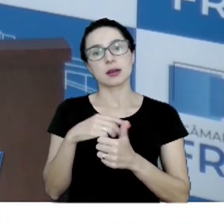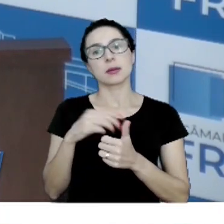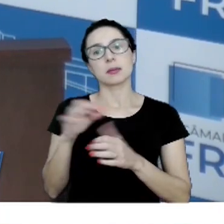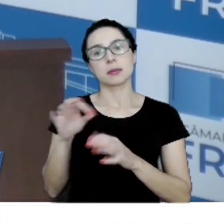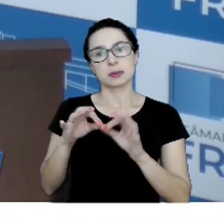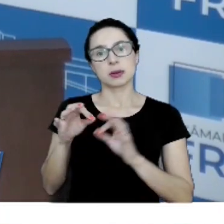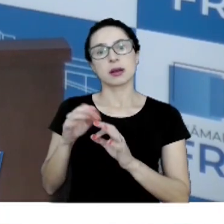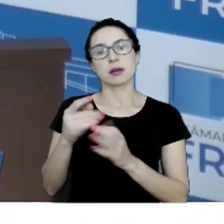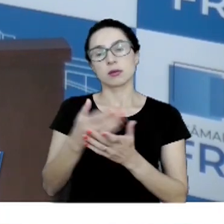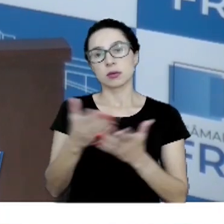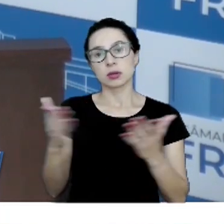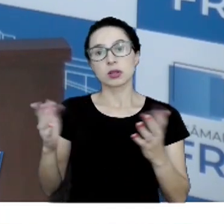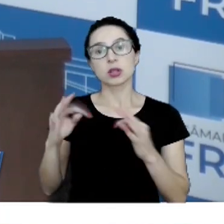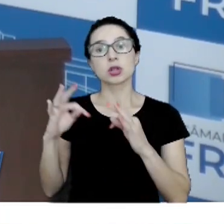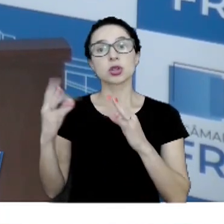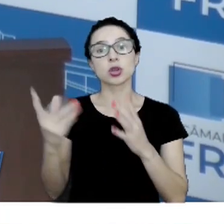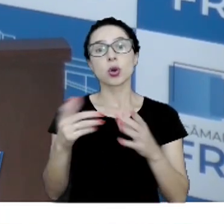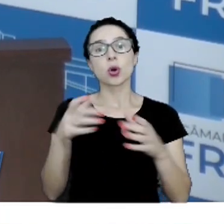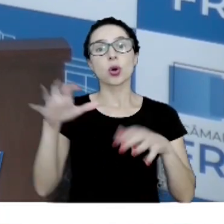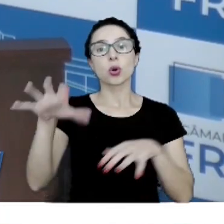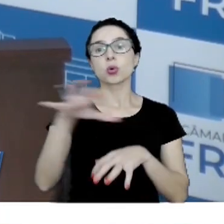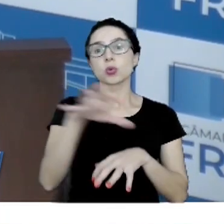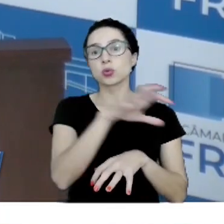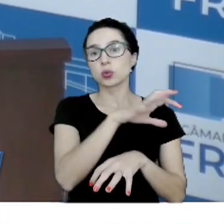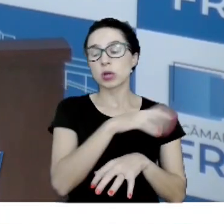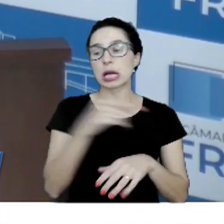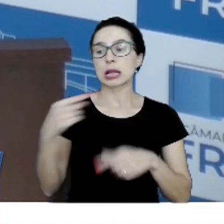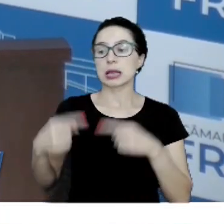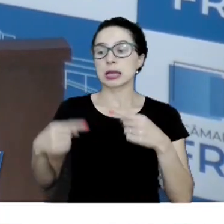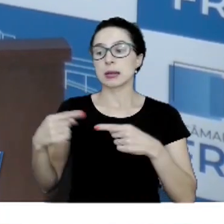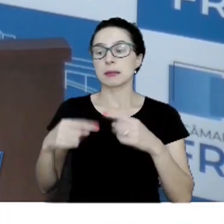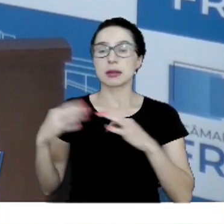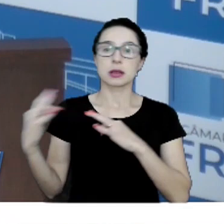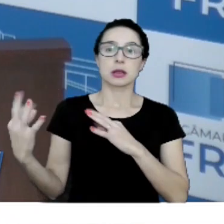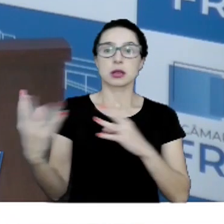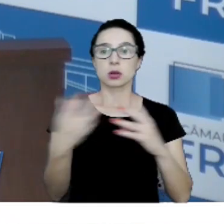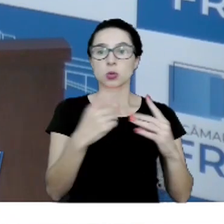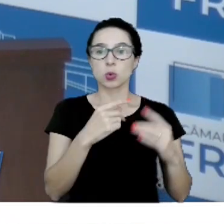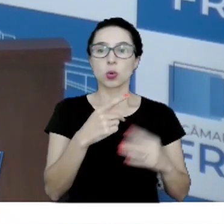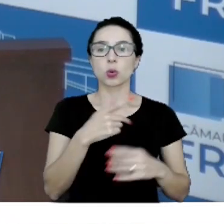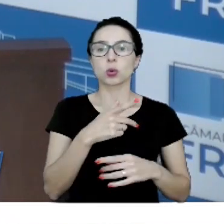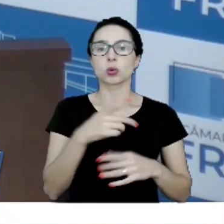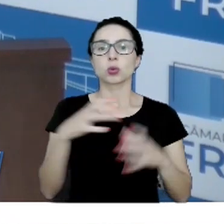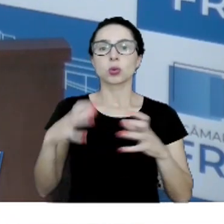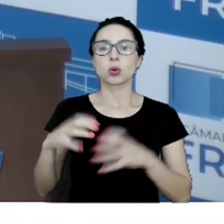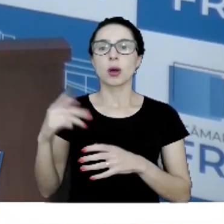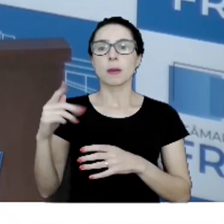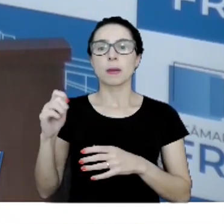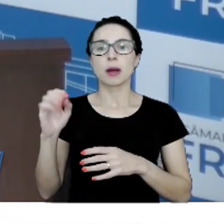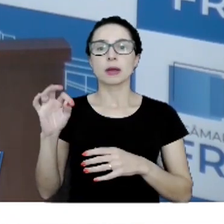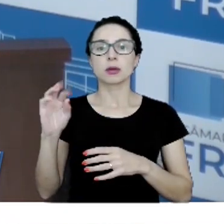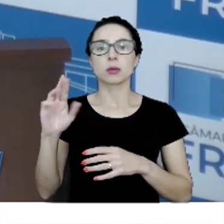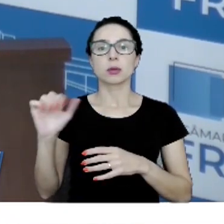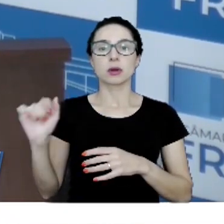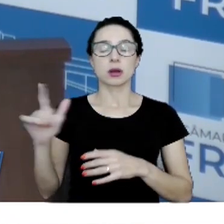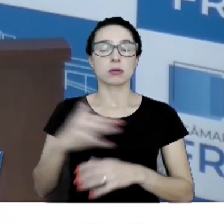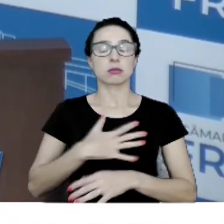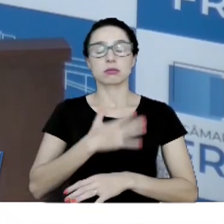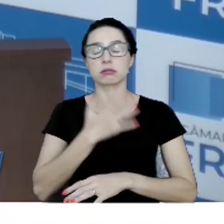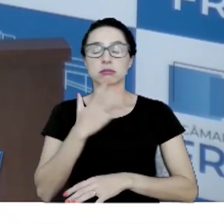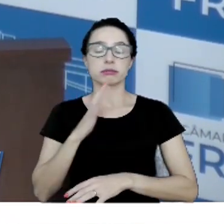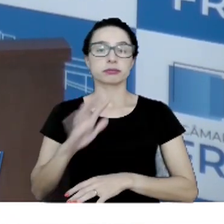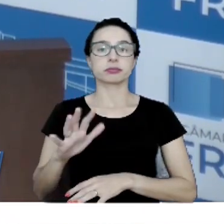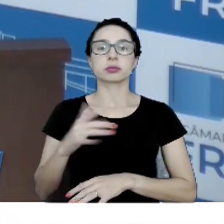receberam para todas as nossas paróquias, para discutirem todas as nossas pastorais desse nosso repúdio, e dizer para o senhor,